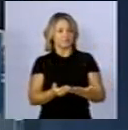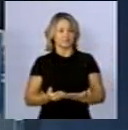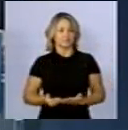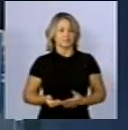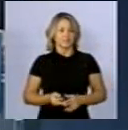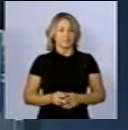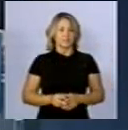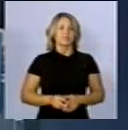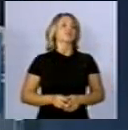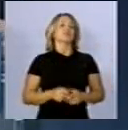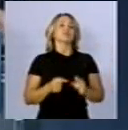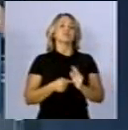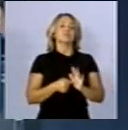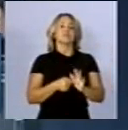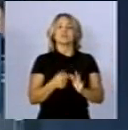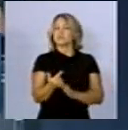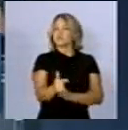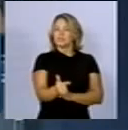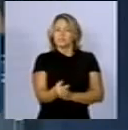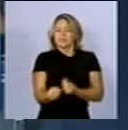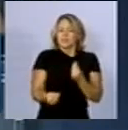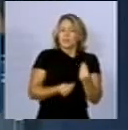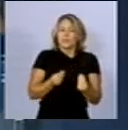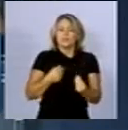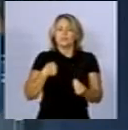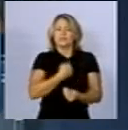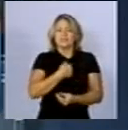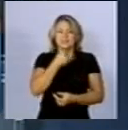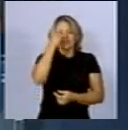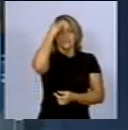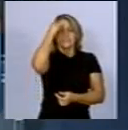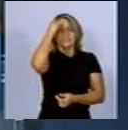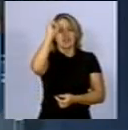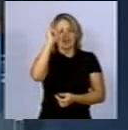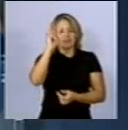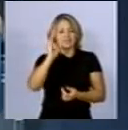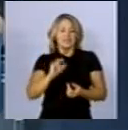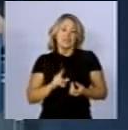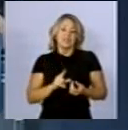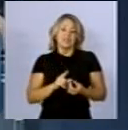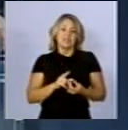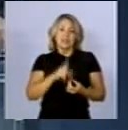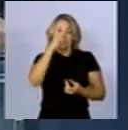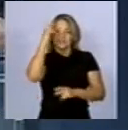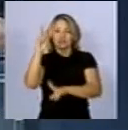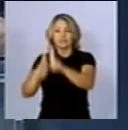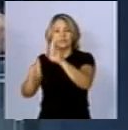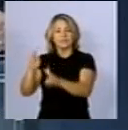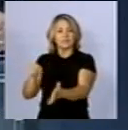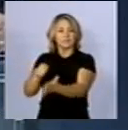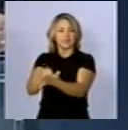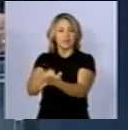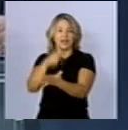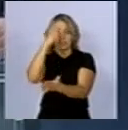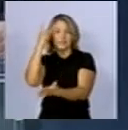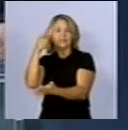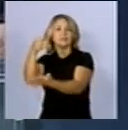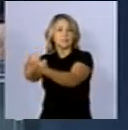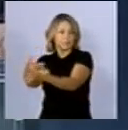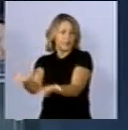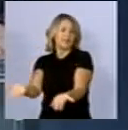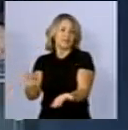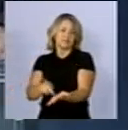eh não há como evitar que esse custo chegue ao consumidor. quem vai pagar é o consumidor,